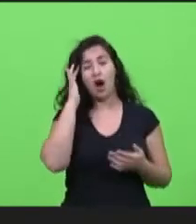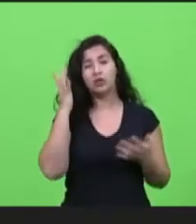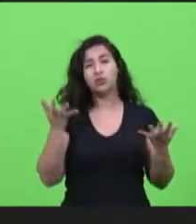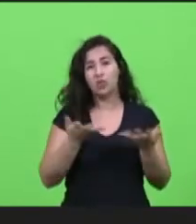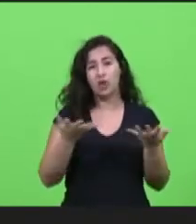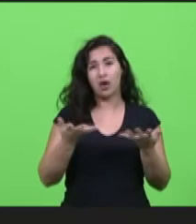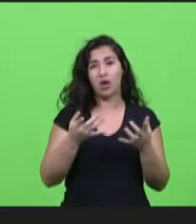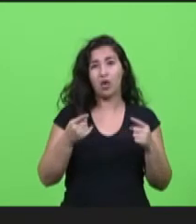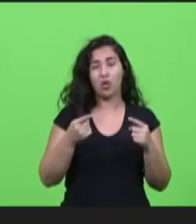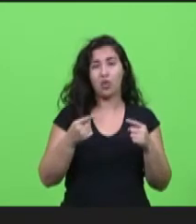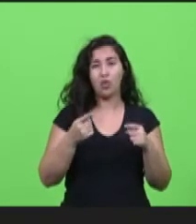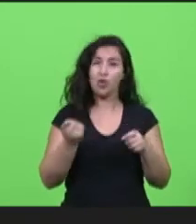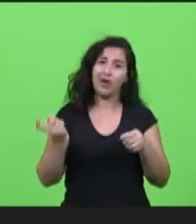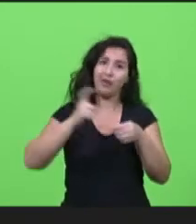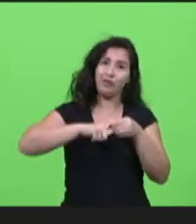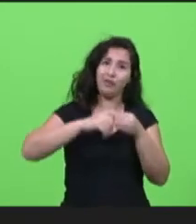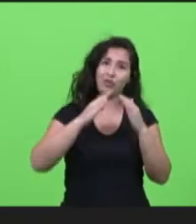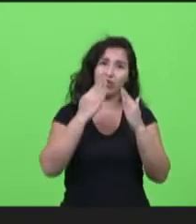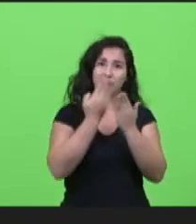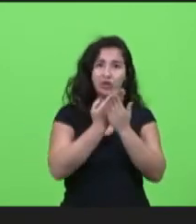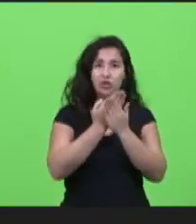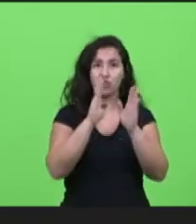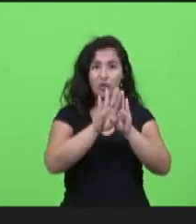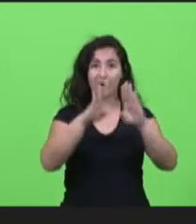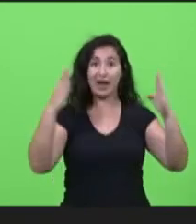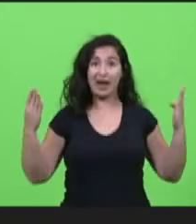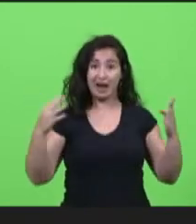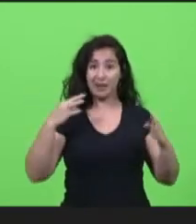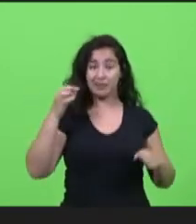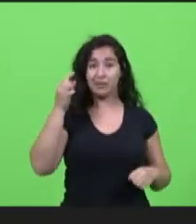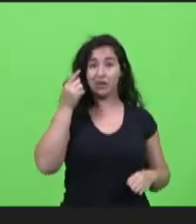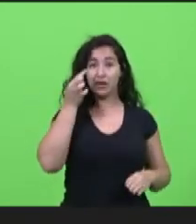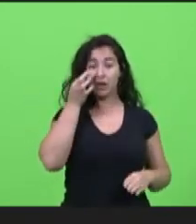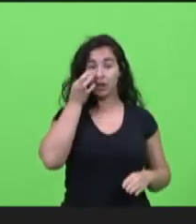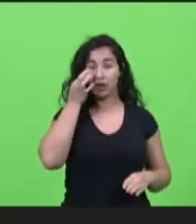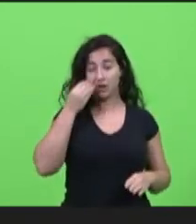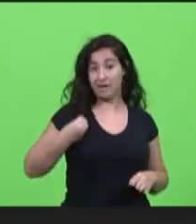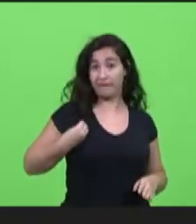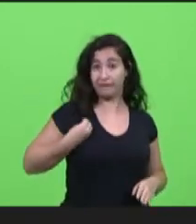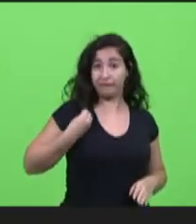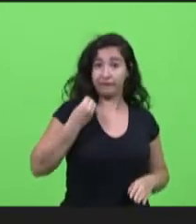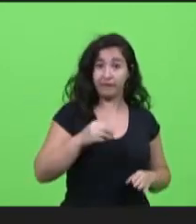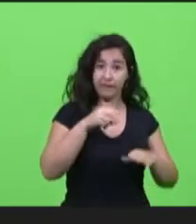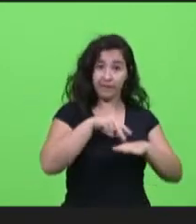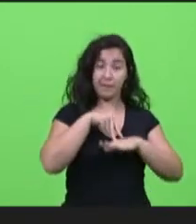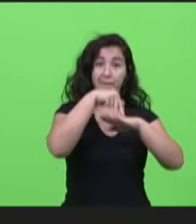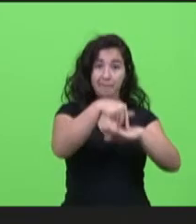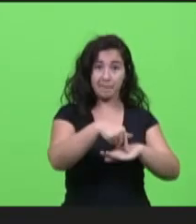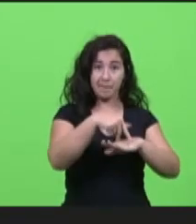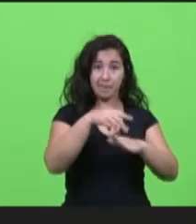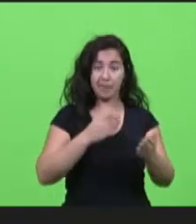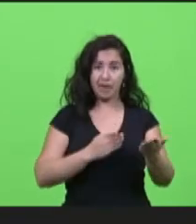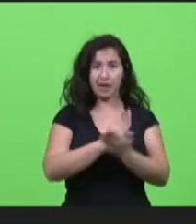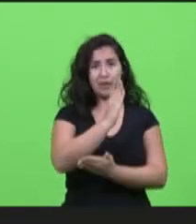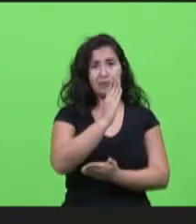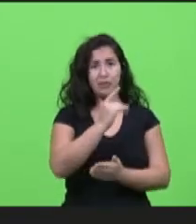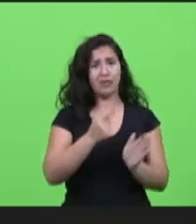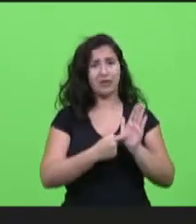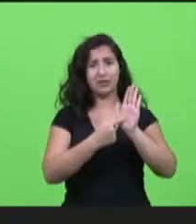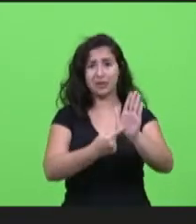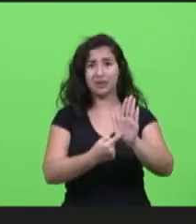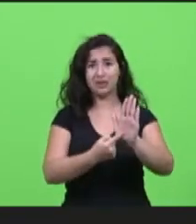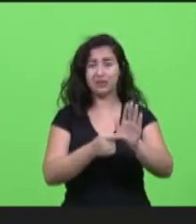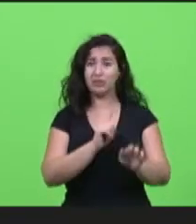não temos orientação técnica para tal, muito grave nós aprovarmos uma indicação como esta. Então,